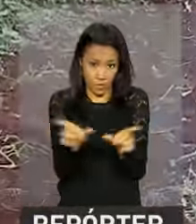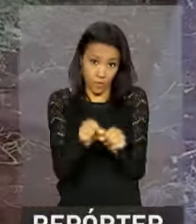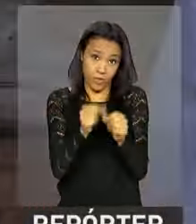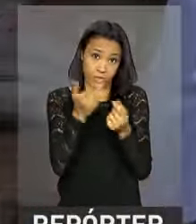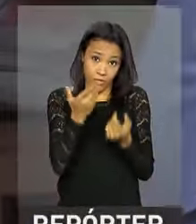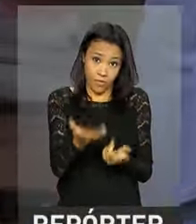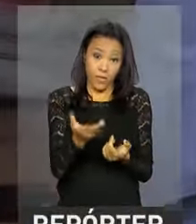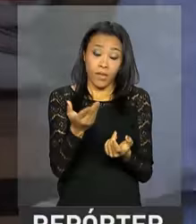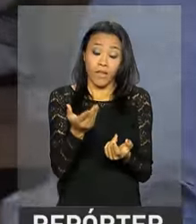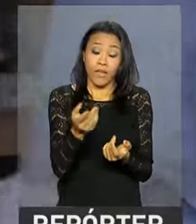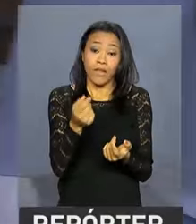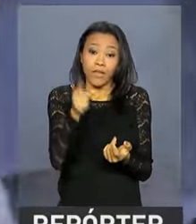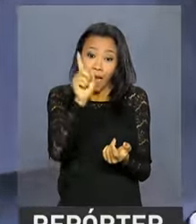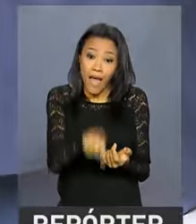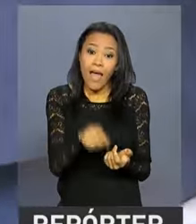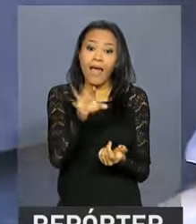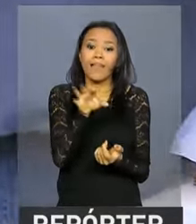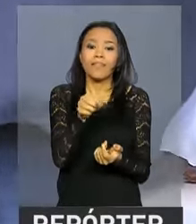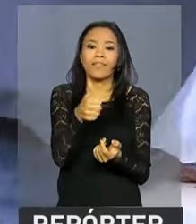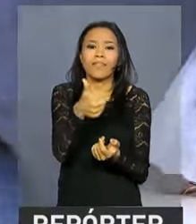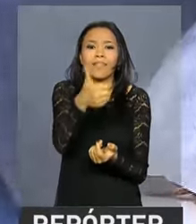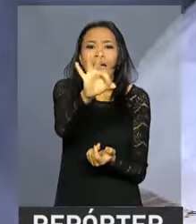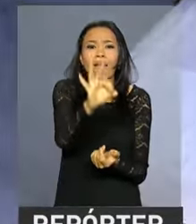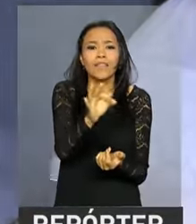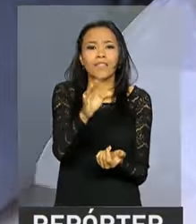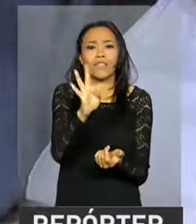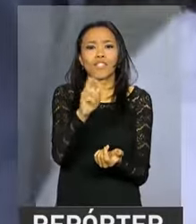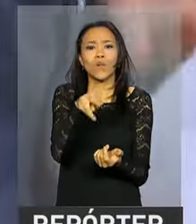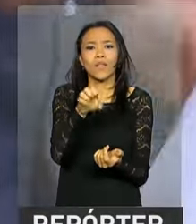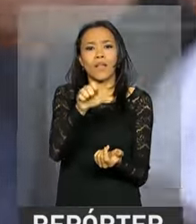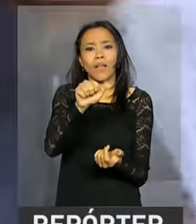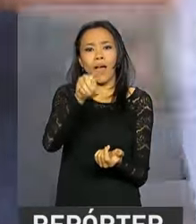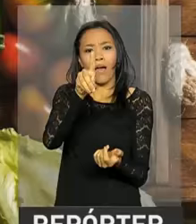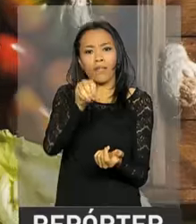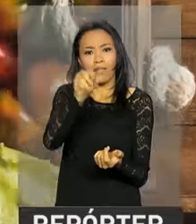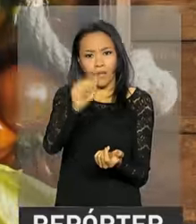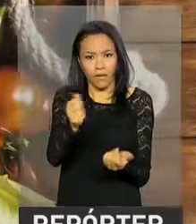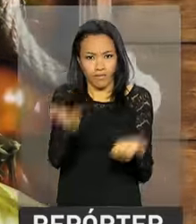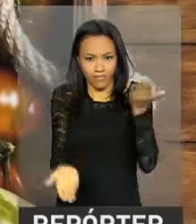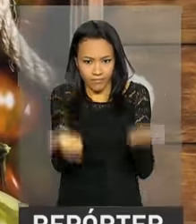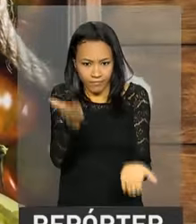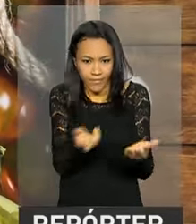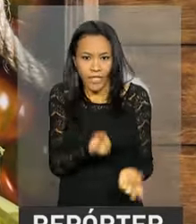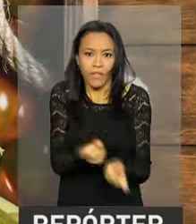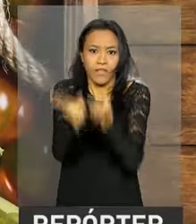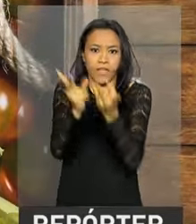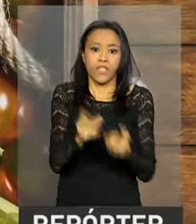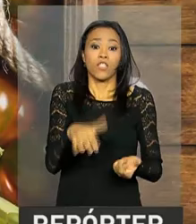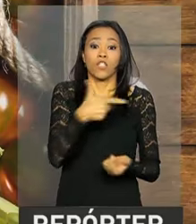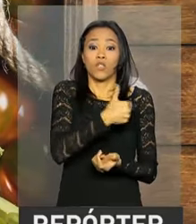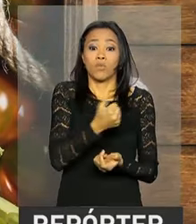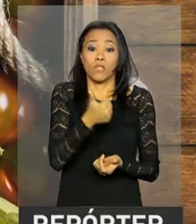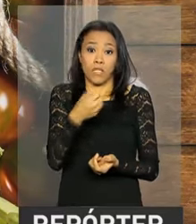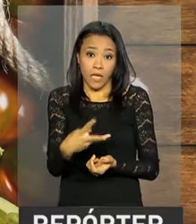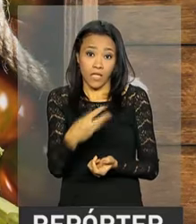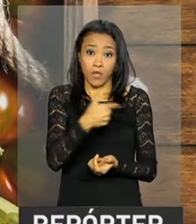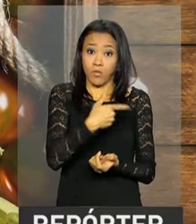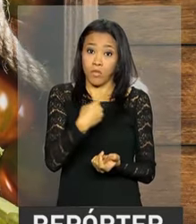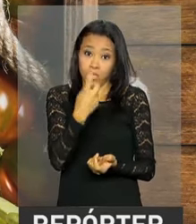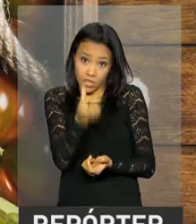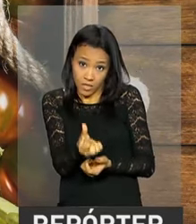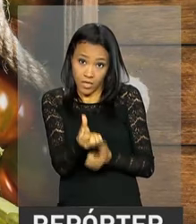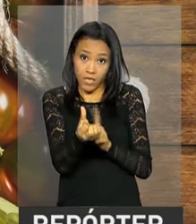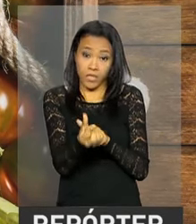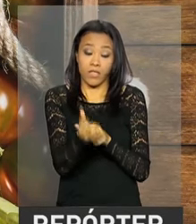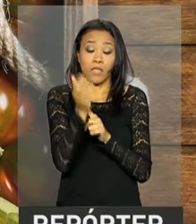alimentos. São cerca de 10 toneladas de orgânicos produzidos por ano. De 2013 a 2016, o número